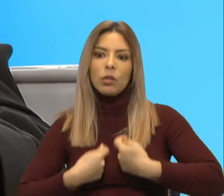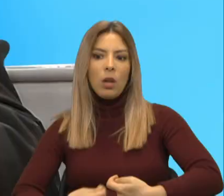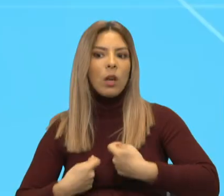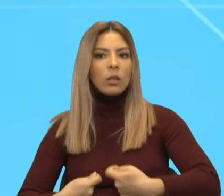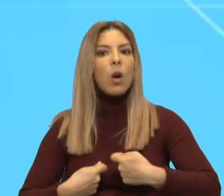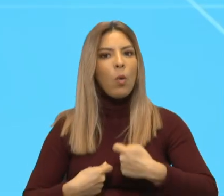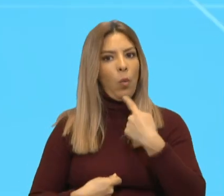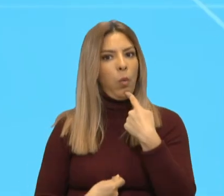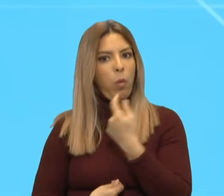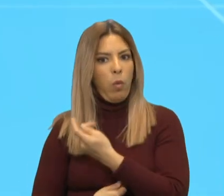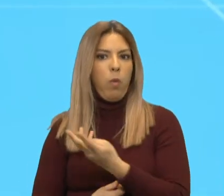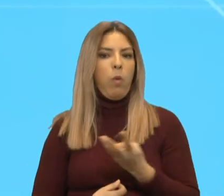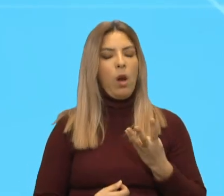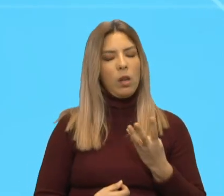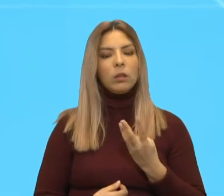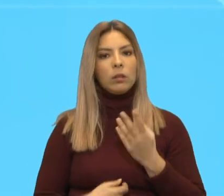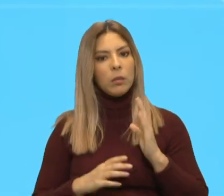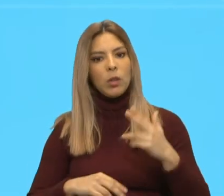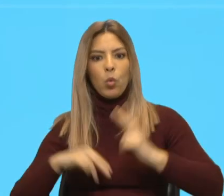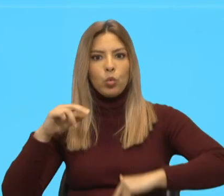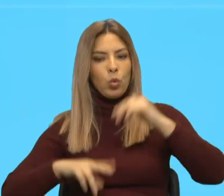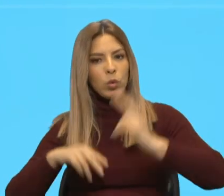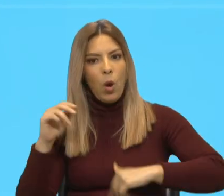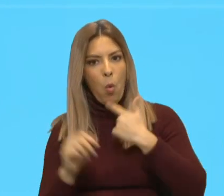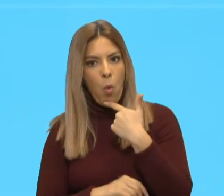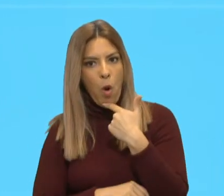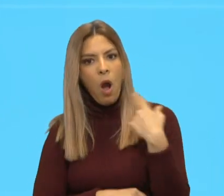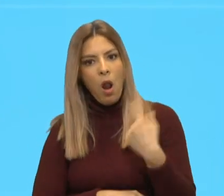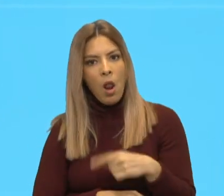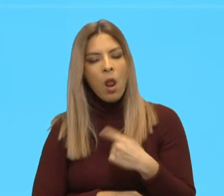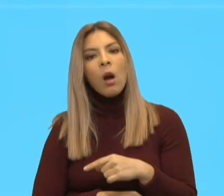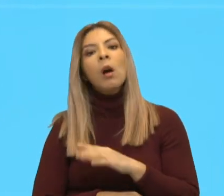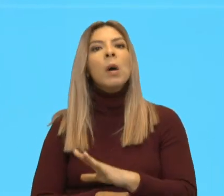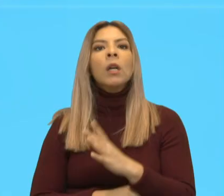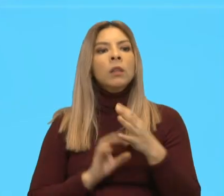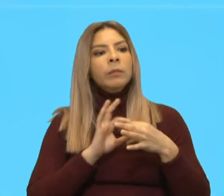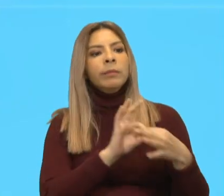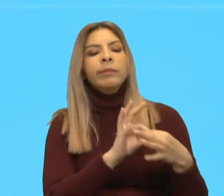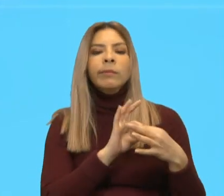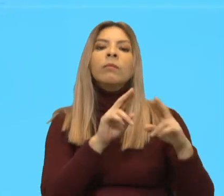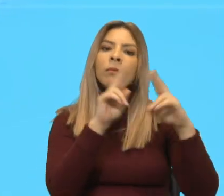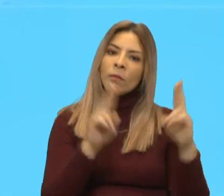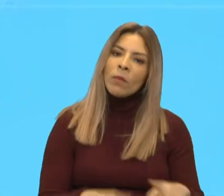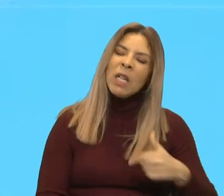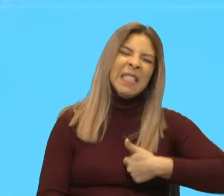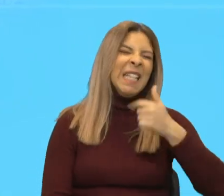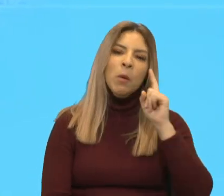tão vasta, onde precisa construir, reconstruir, então, sem dúvida que a colaboração internacional das igrejas é muito